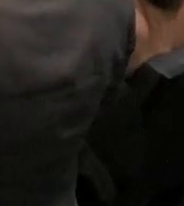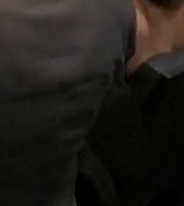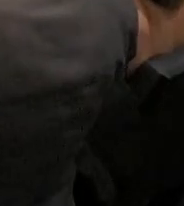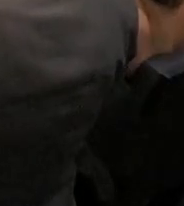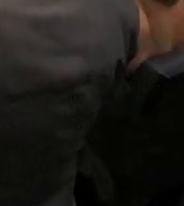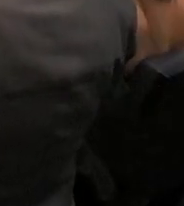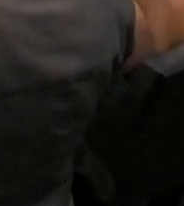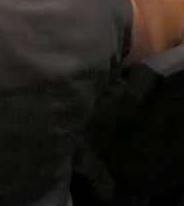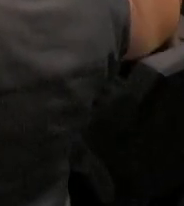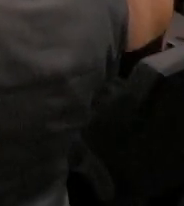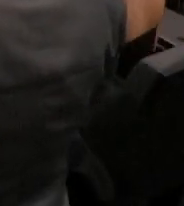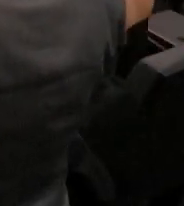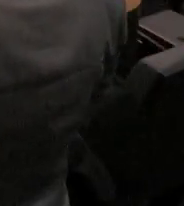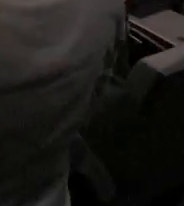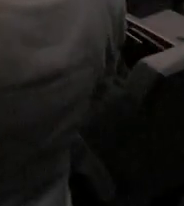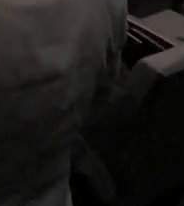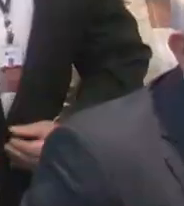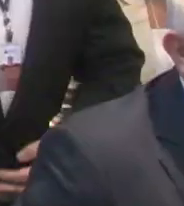Nacional